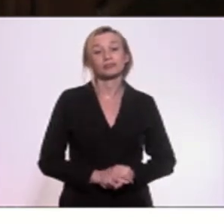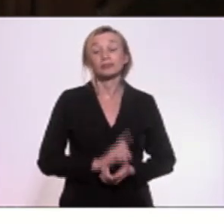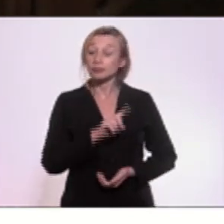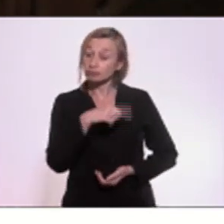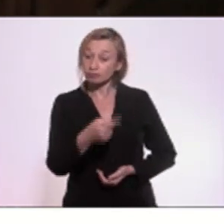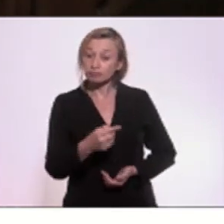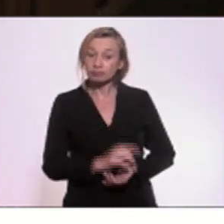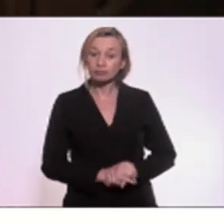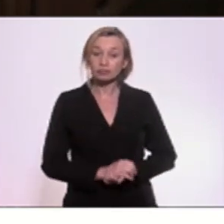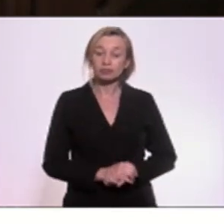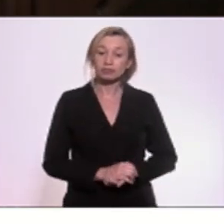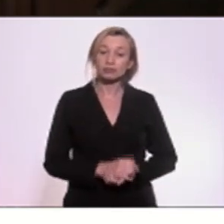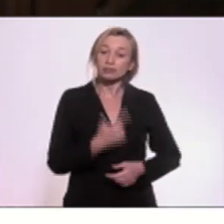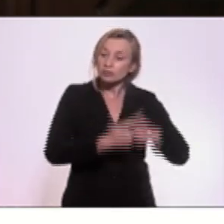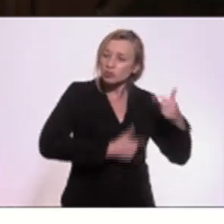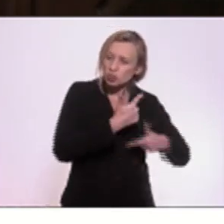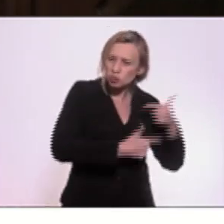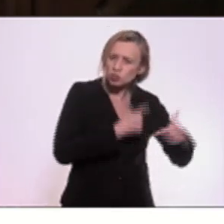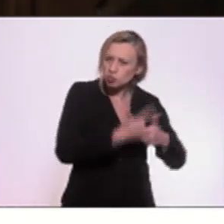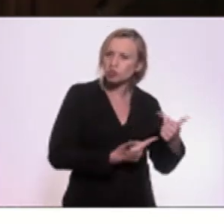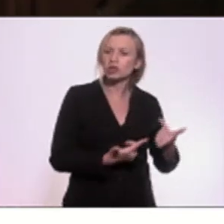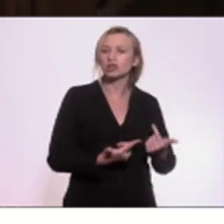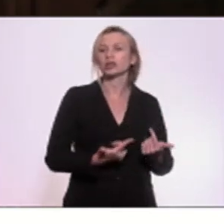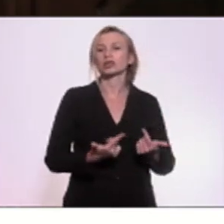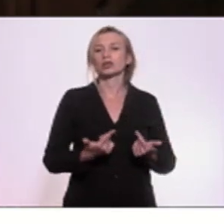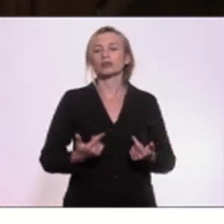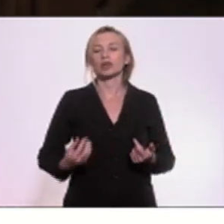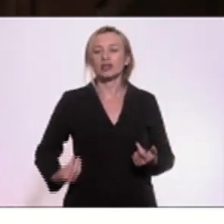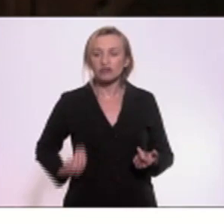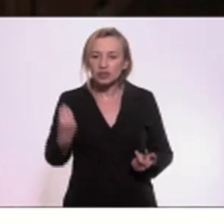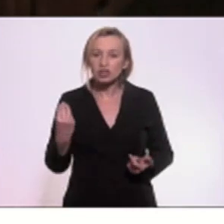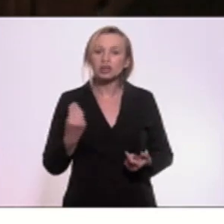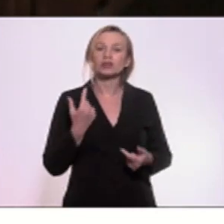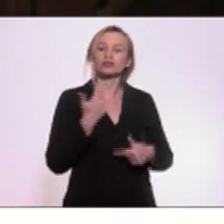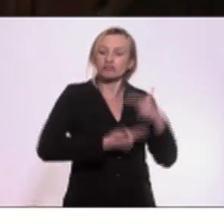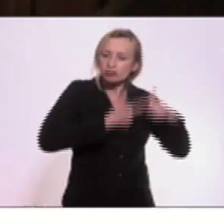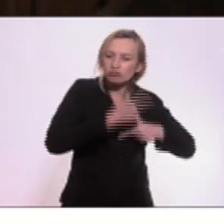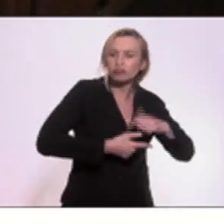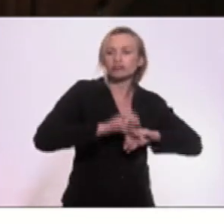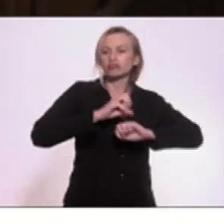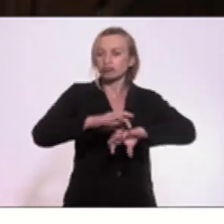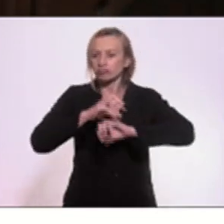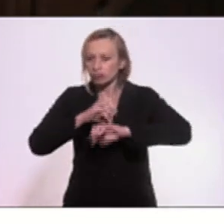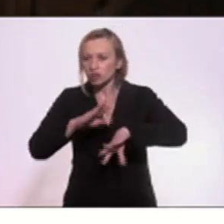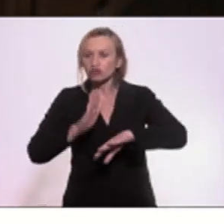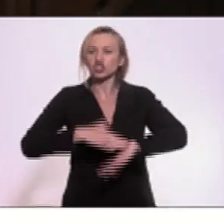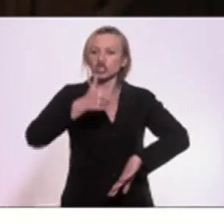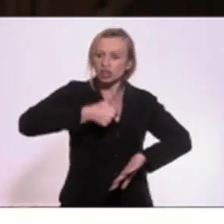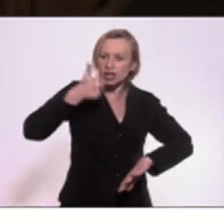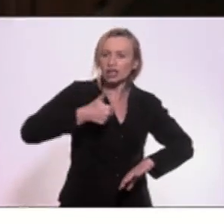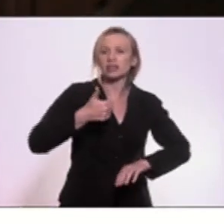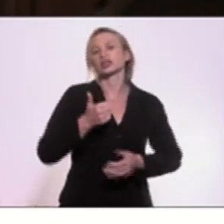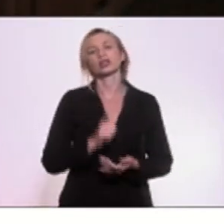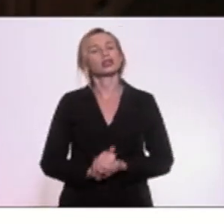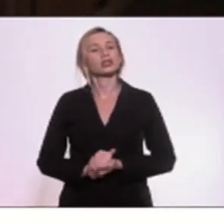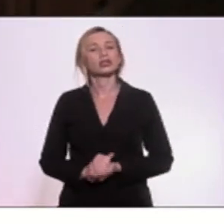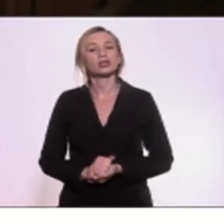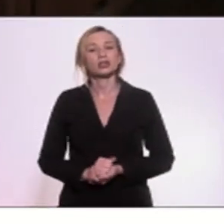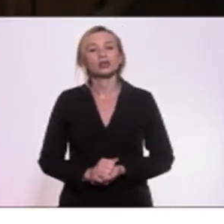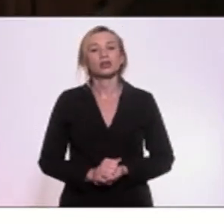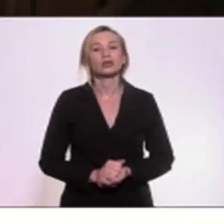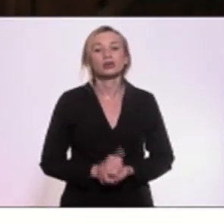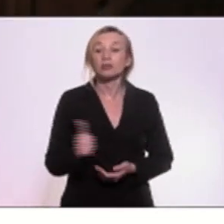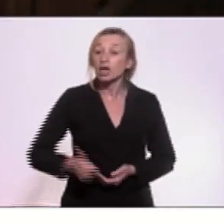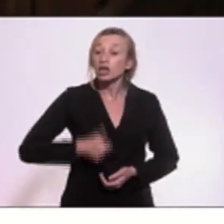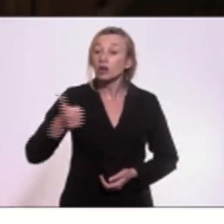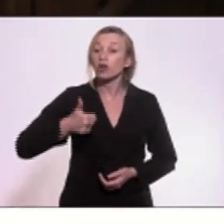a vida não se luta por habitação, por educação, por saúde, né, por trabalho, por dignidade. O maior bem